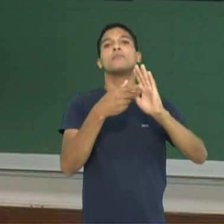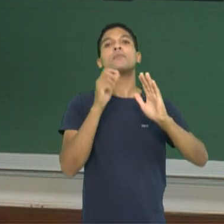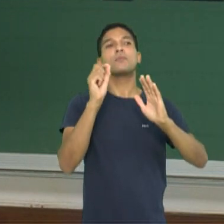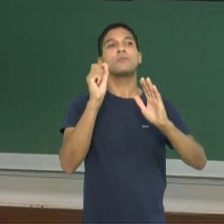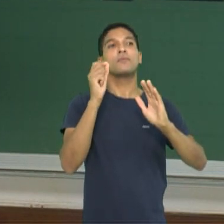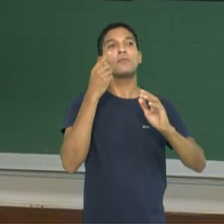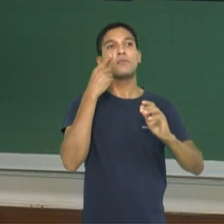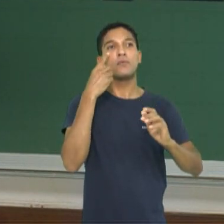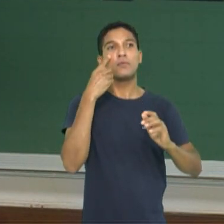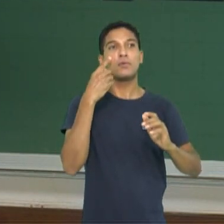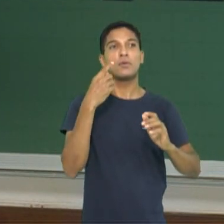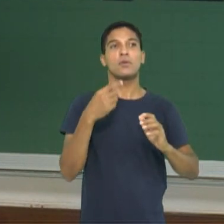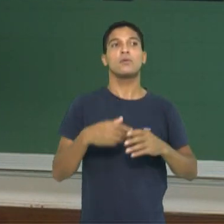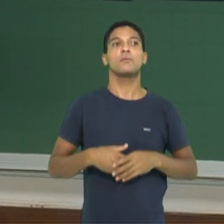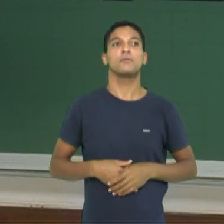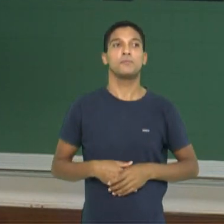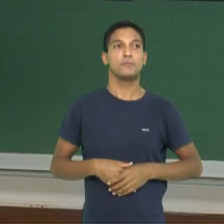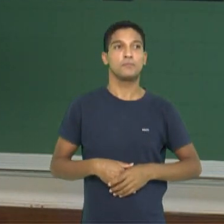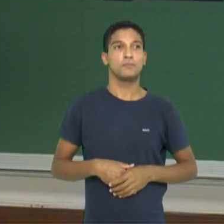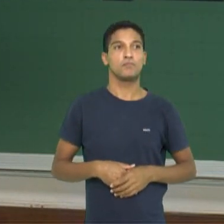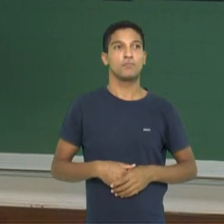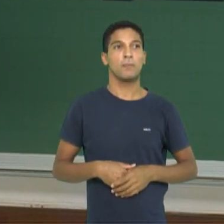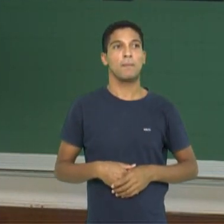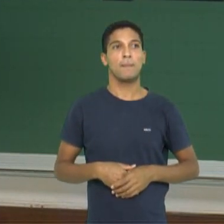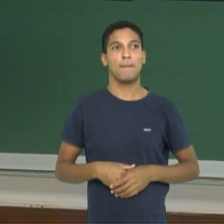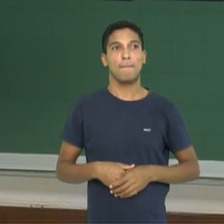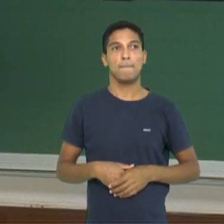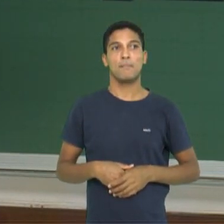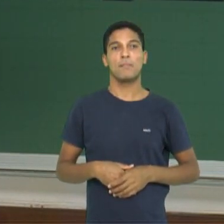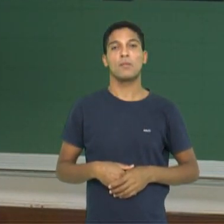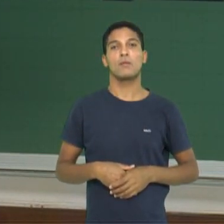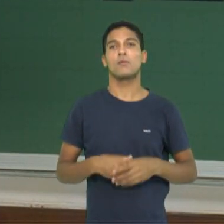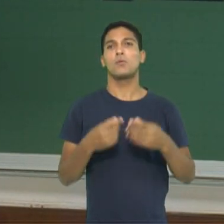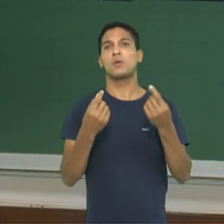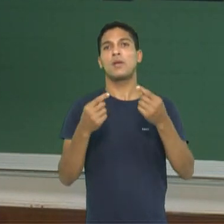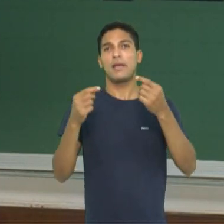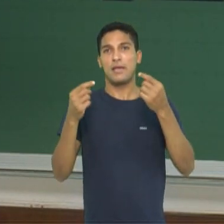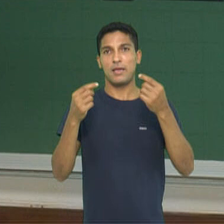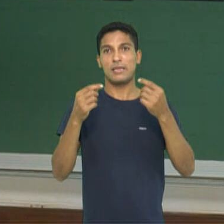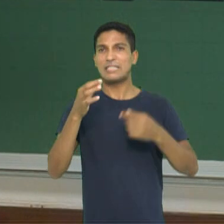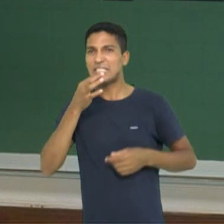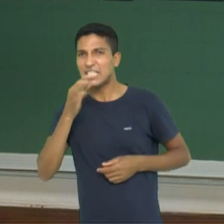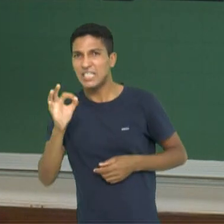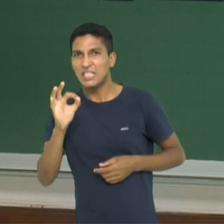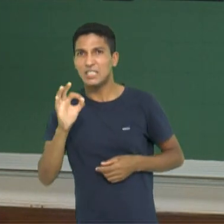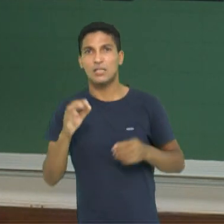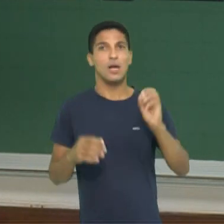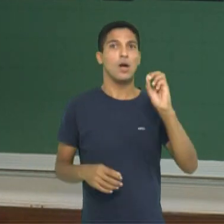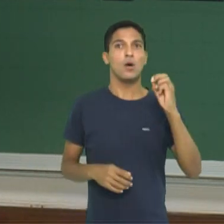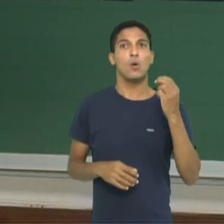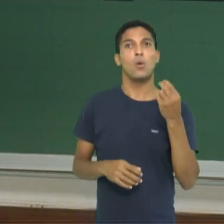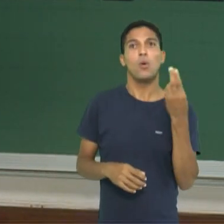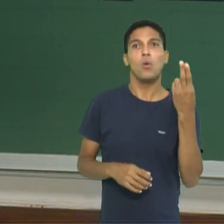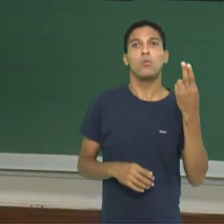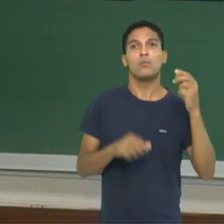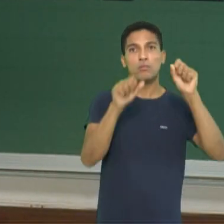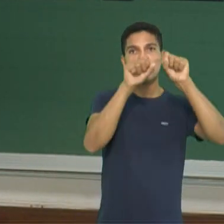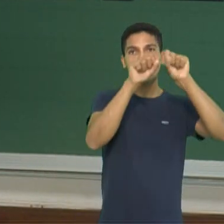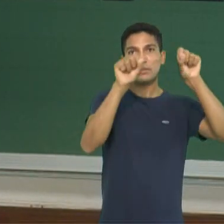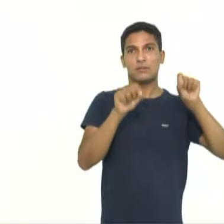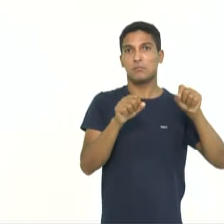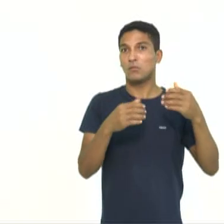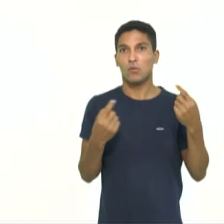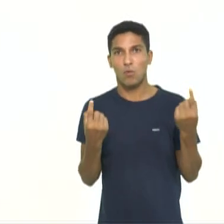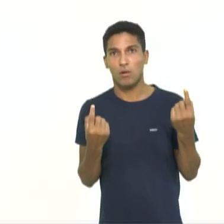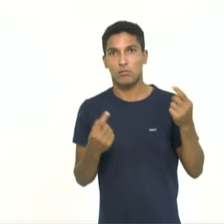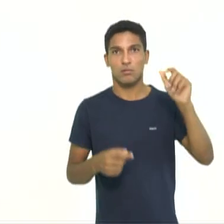qual dimensão da dialética hegeliana? A sistemática ou a crítica? Analisa as alternativas e voltamos já com a solução.